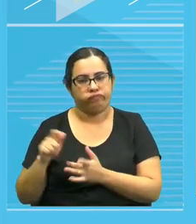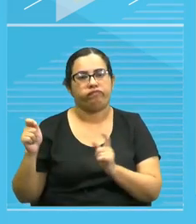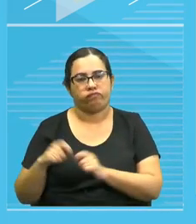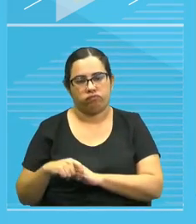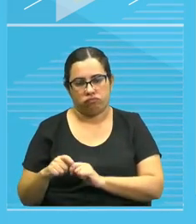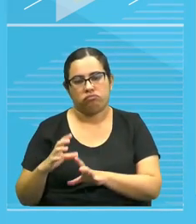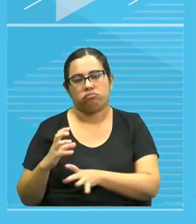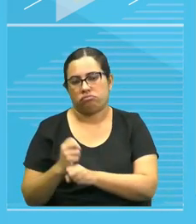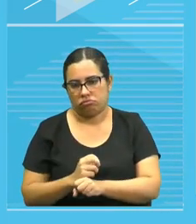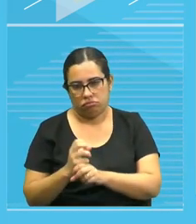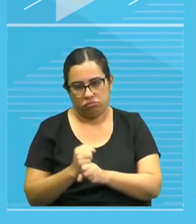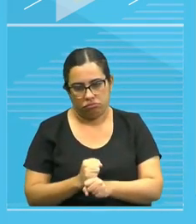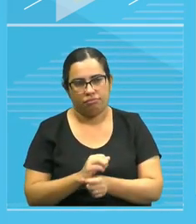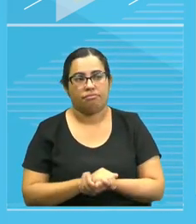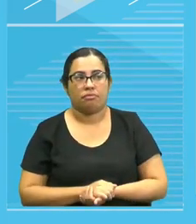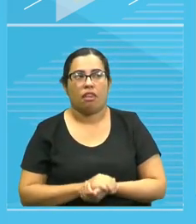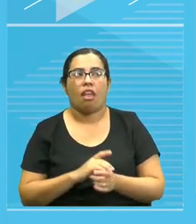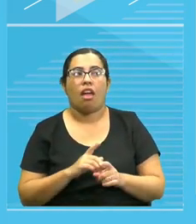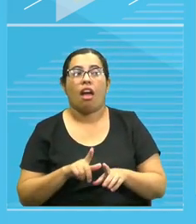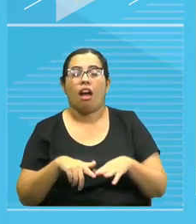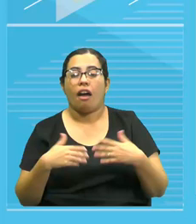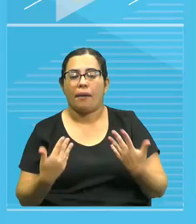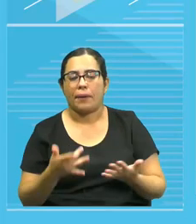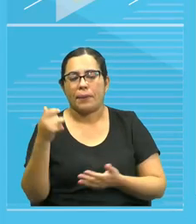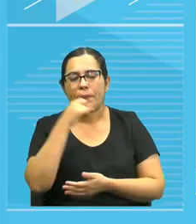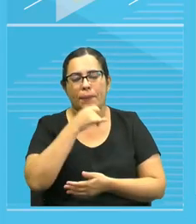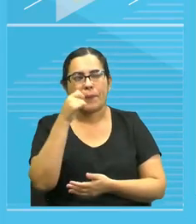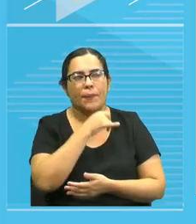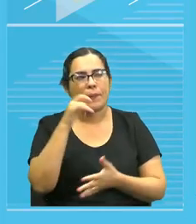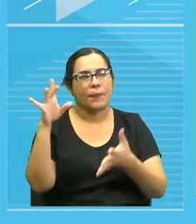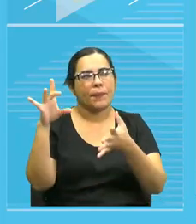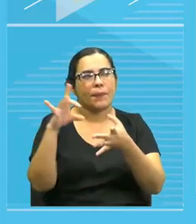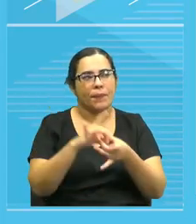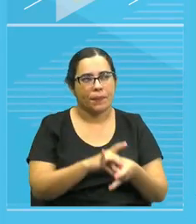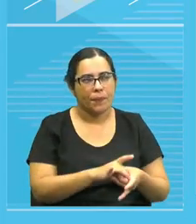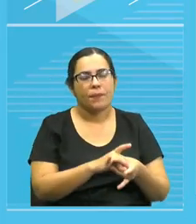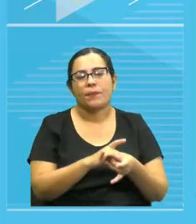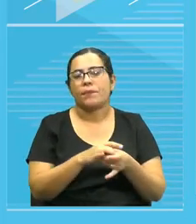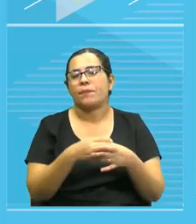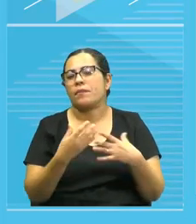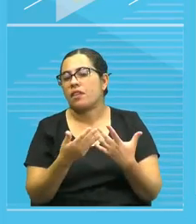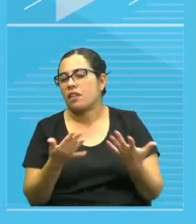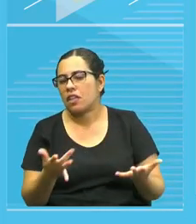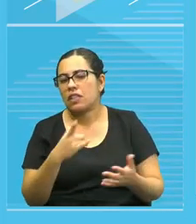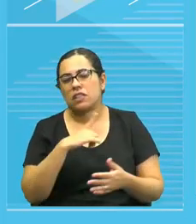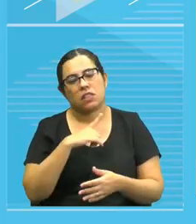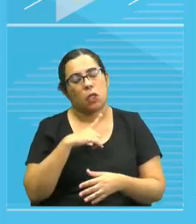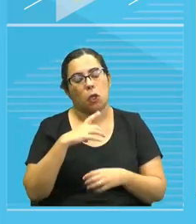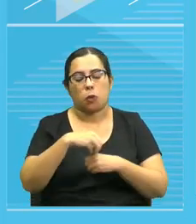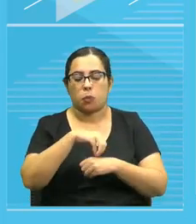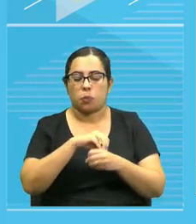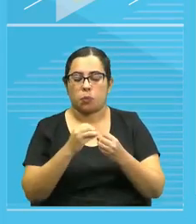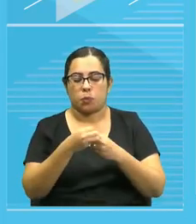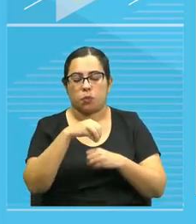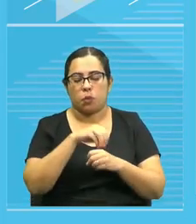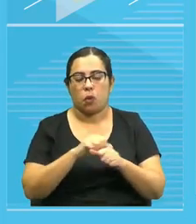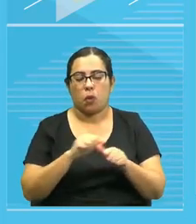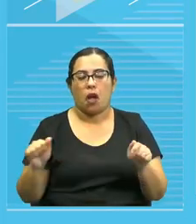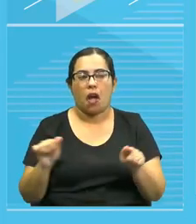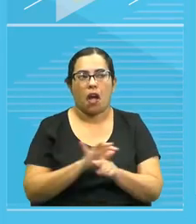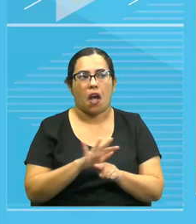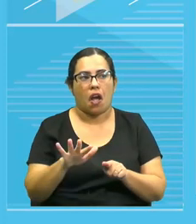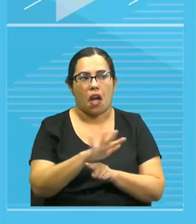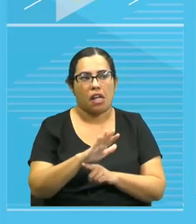energia de ligação a da ligação é o seguinte quando tu tem uma molécula vamos supor o gás metano